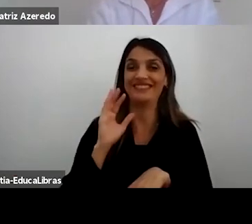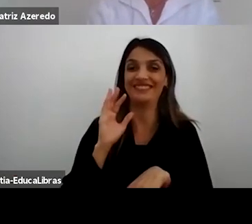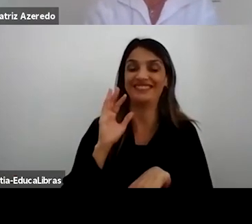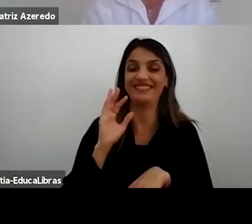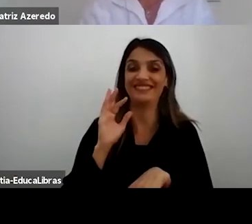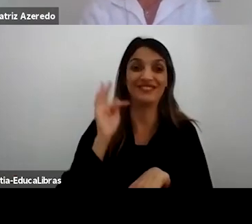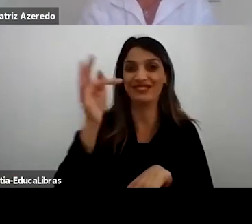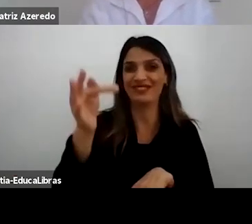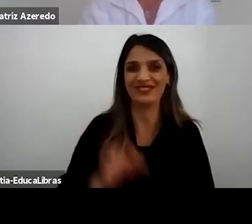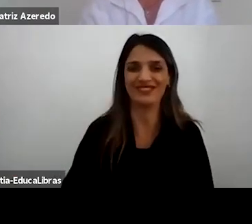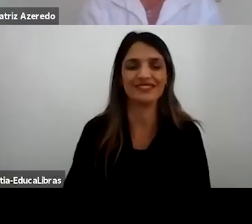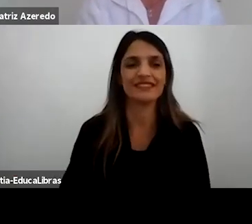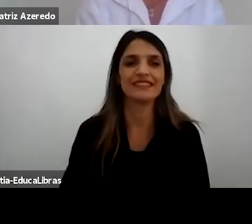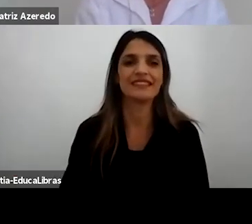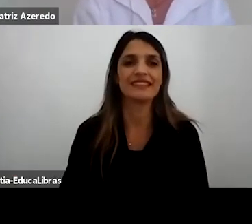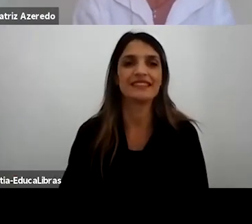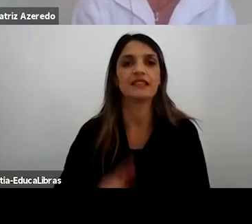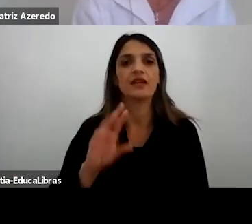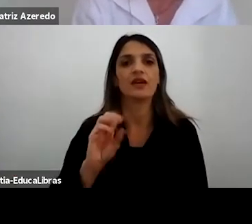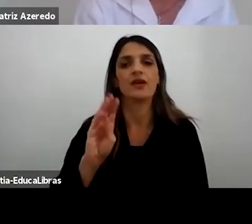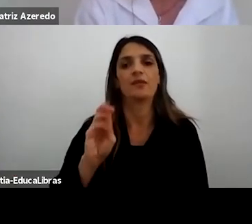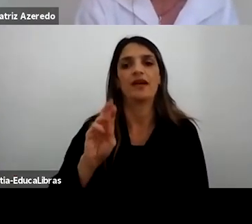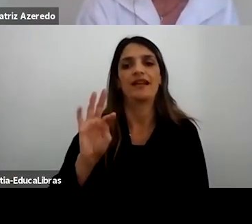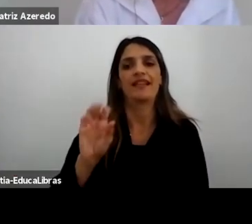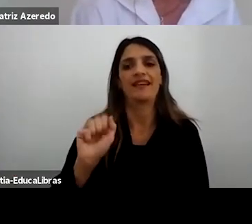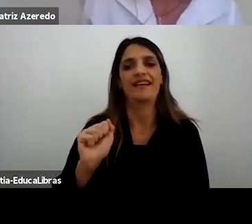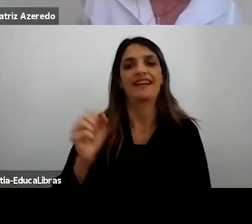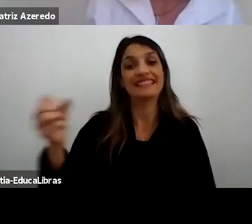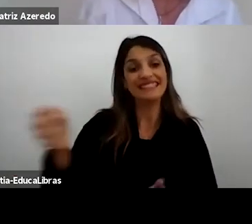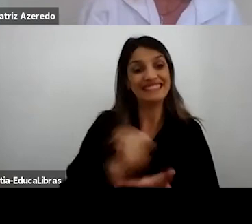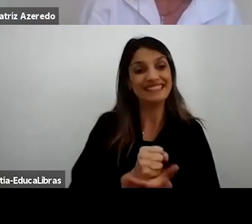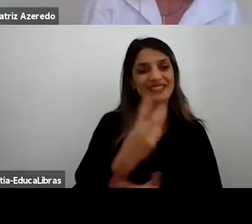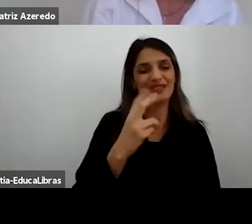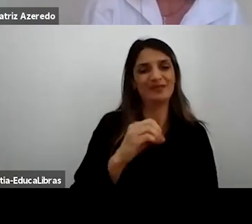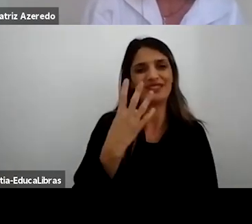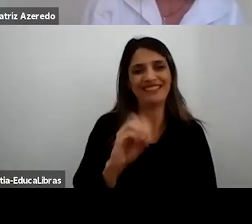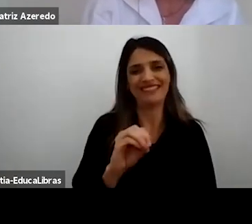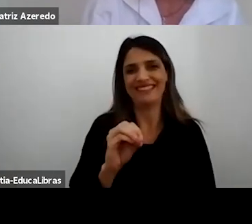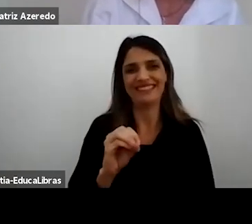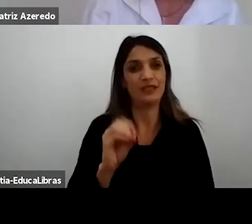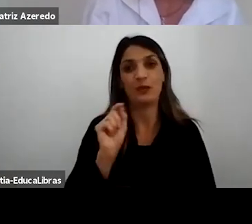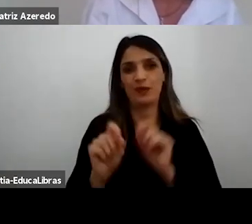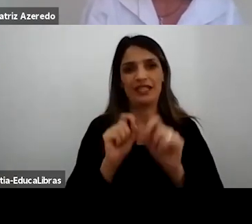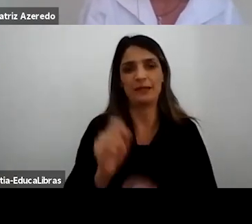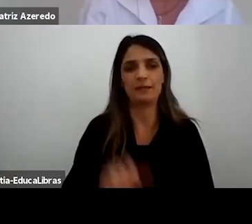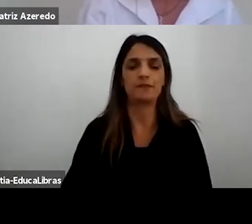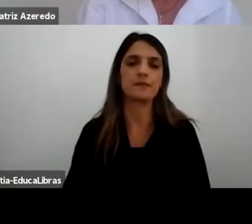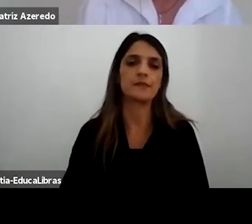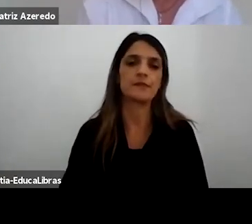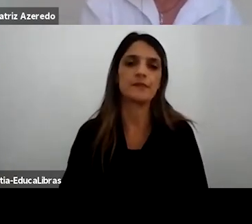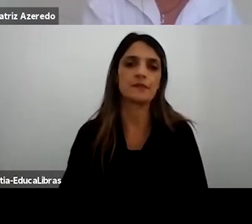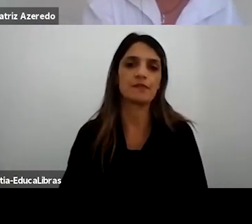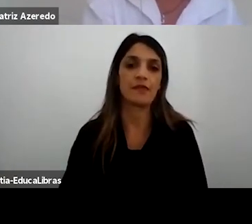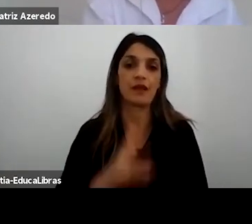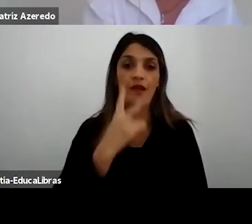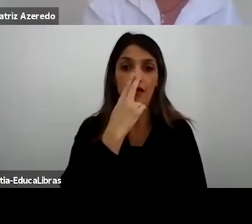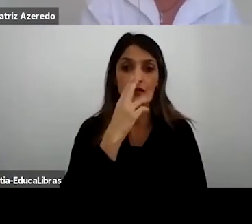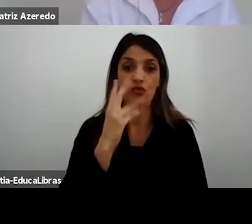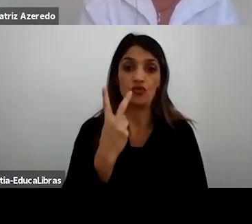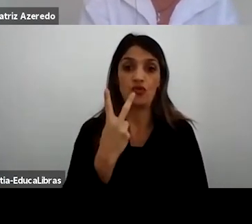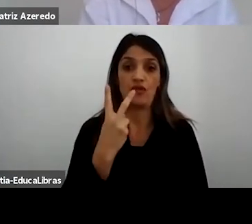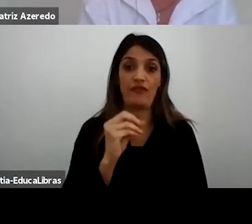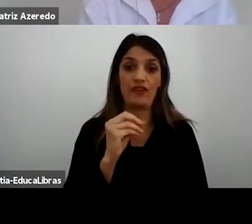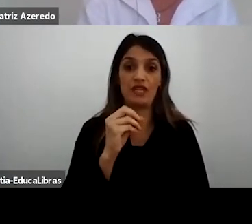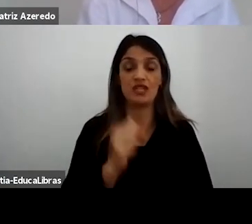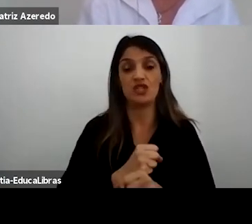Roberta, fecha para a gente essa rodada. O que você traz de 2040? Ah, eu acho que 20 anos não é o suficiente para tudo que a